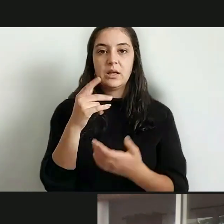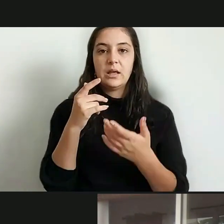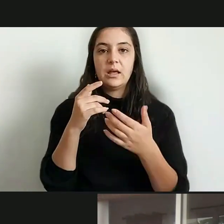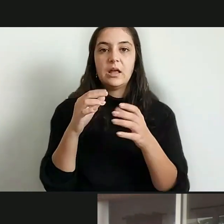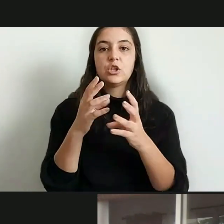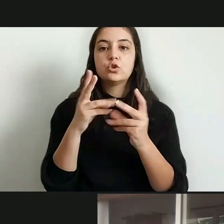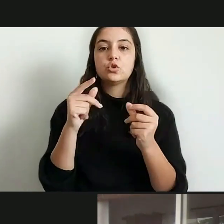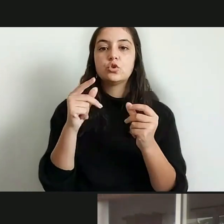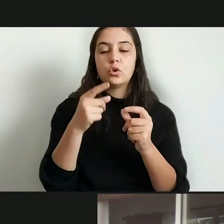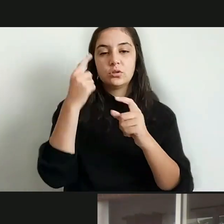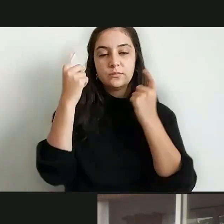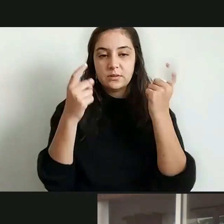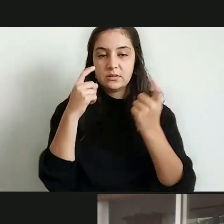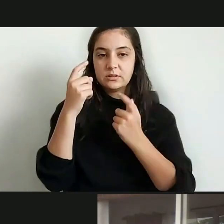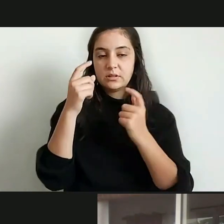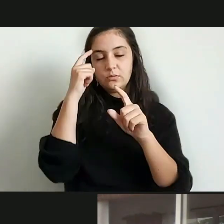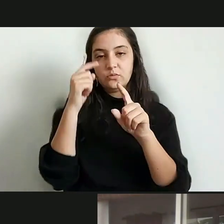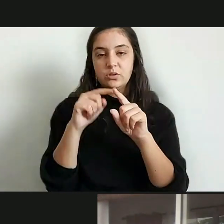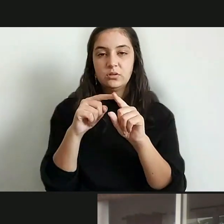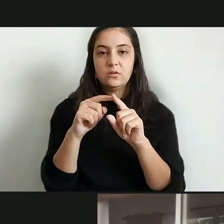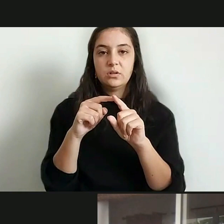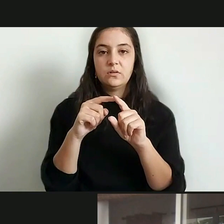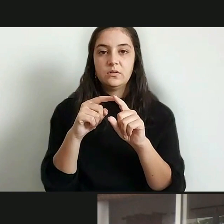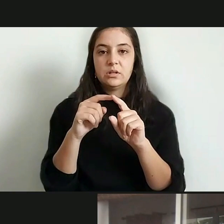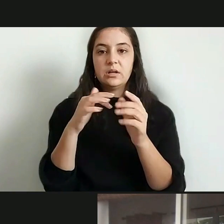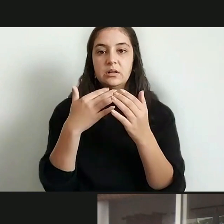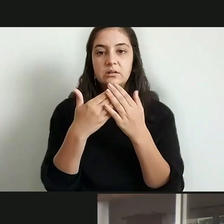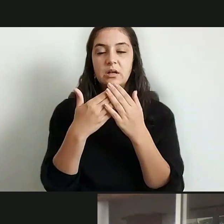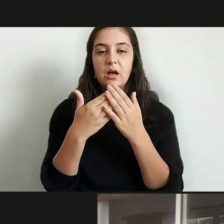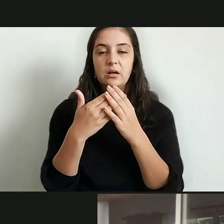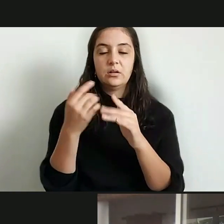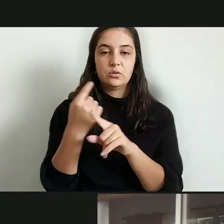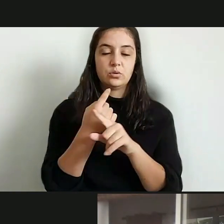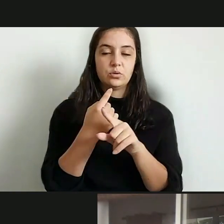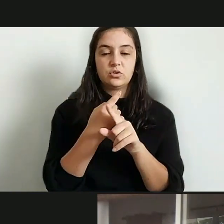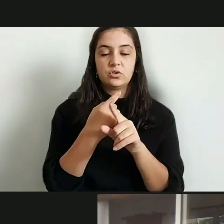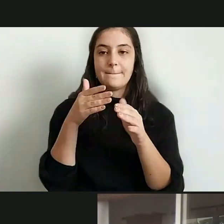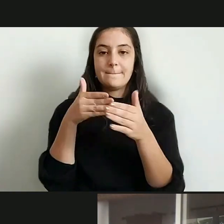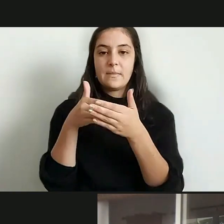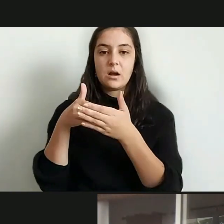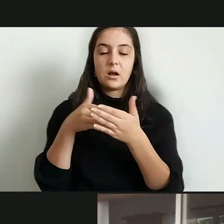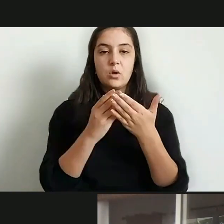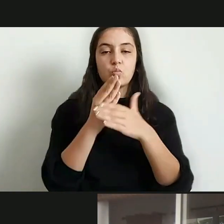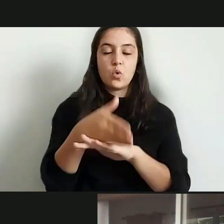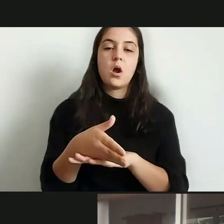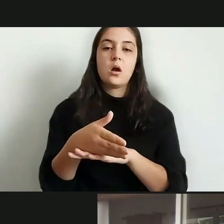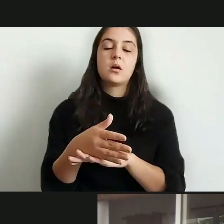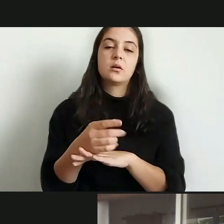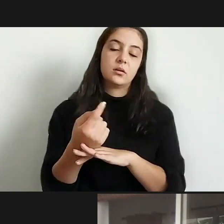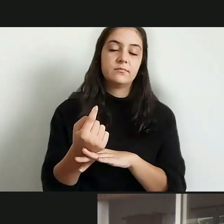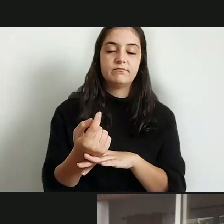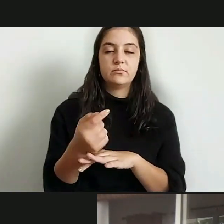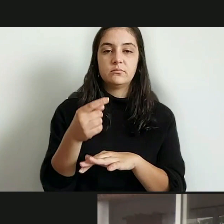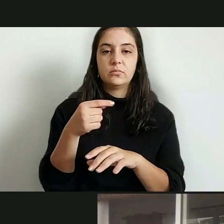podemos pensar para dirimir algumas das eventuais barreiras que hoje em dia ainda possam persistir?